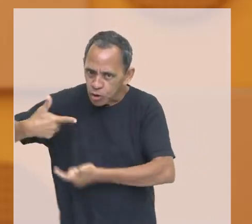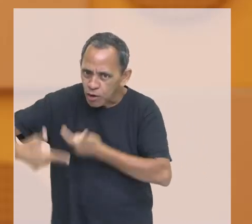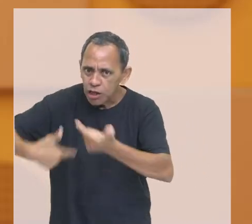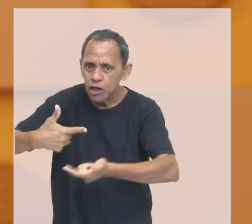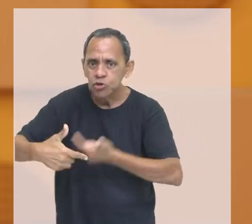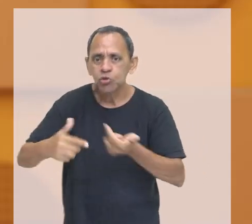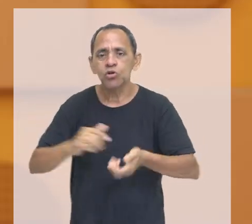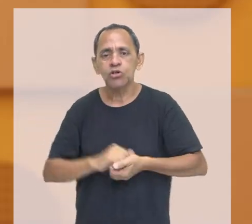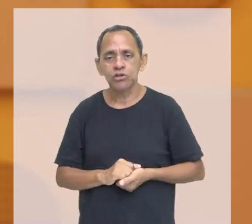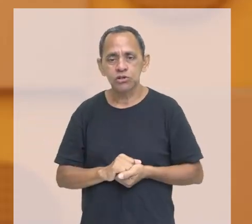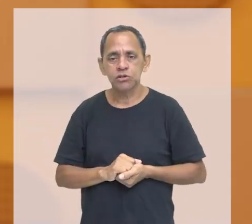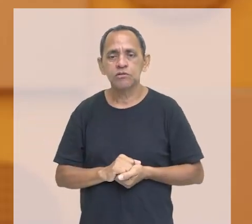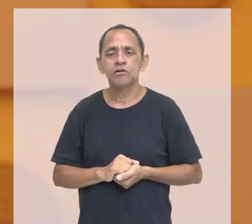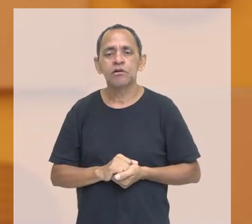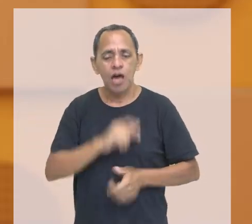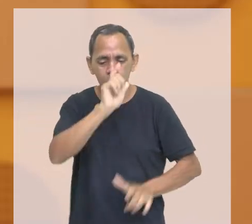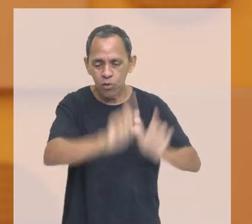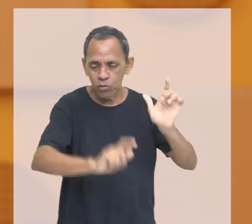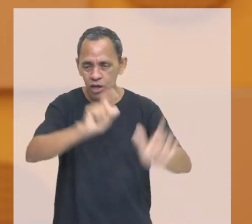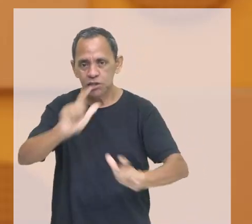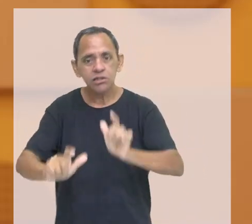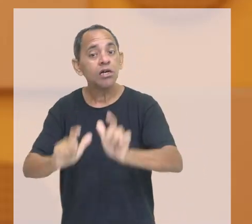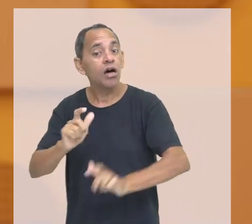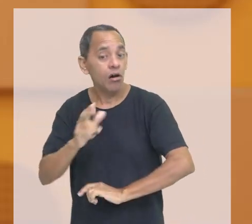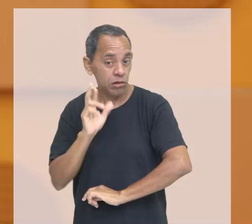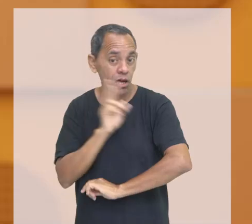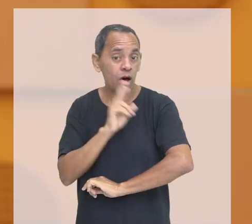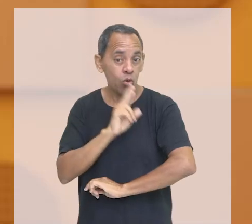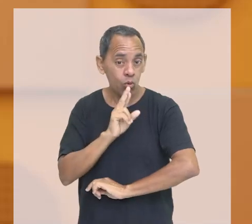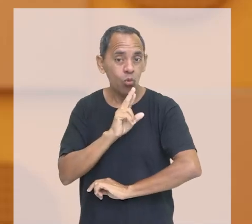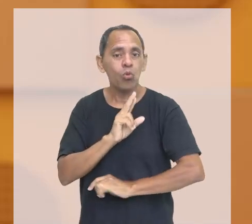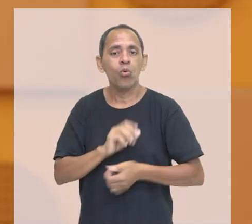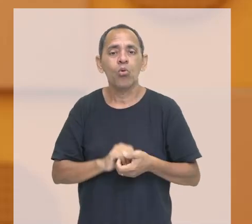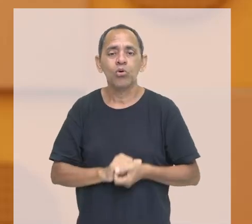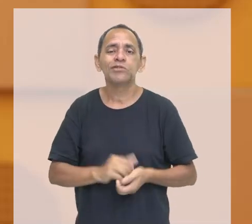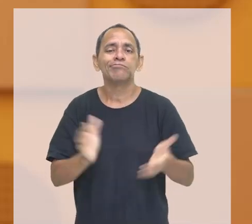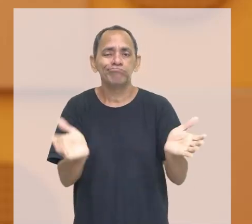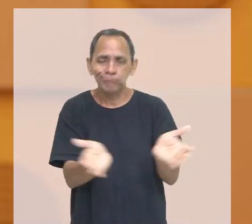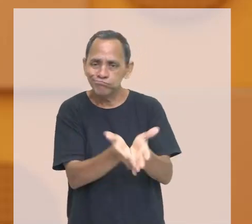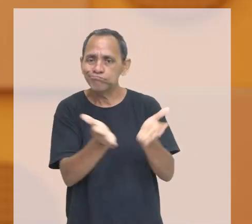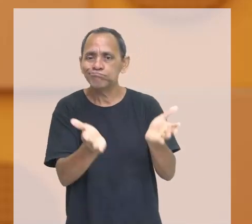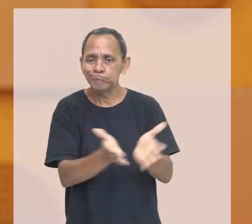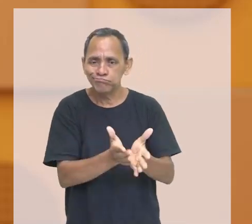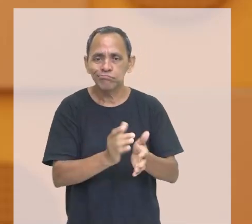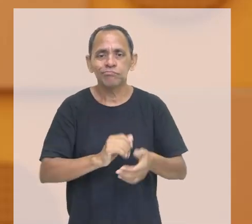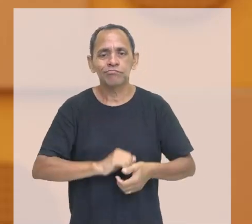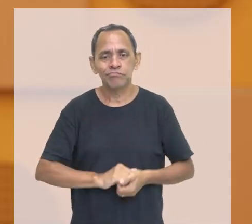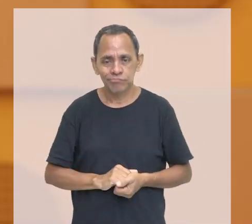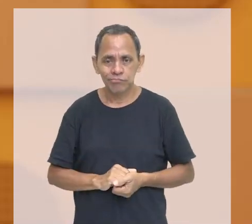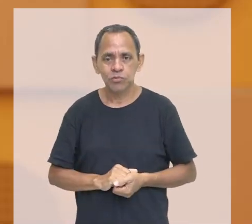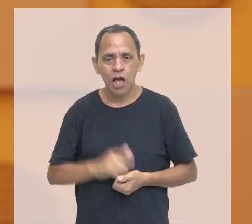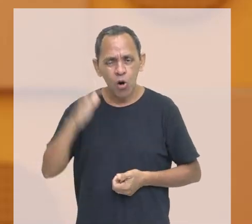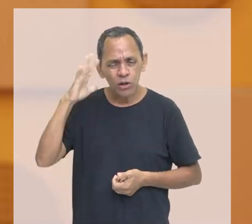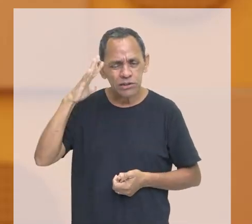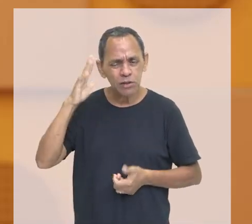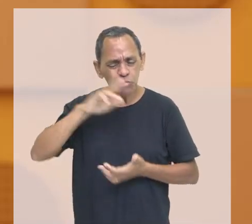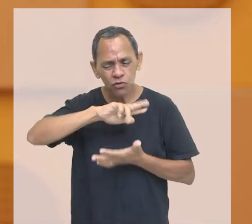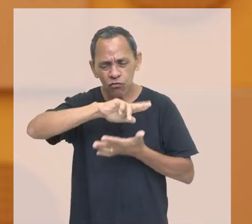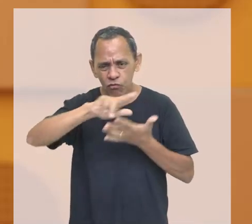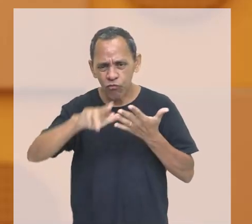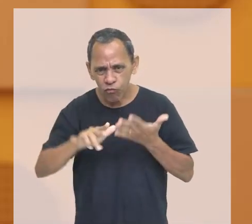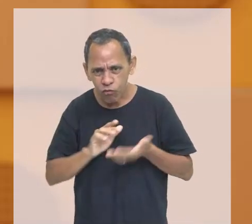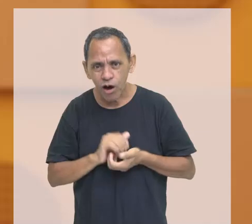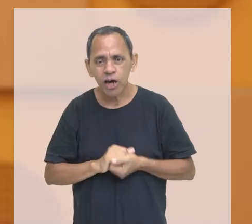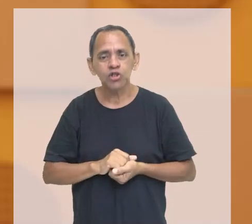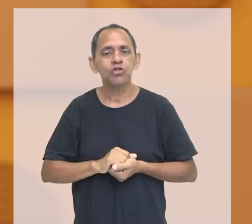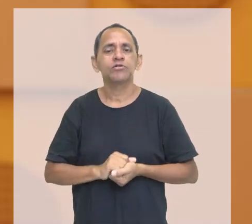Rússia vivesse literalmente na miséria. Vários acontecimentos, galera, agravaram ainda